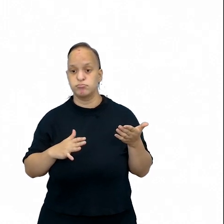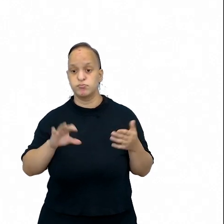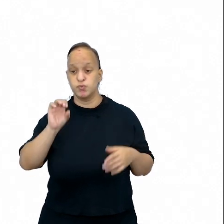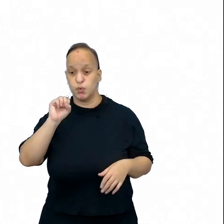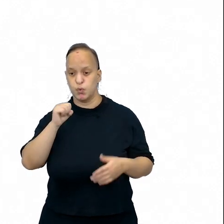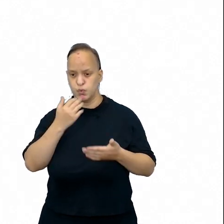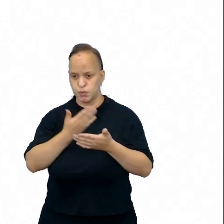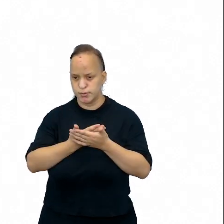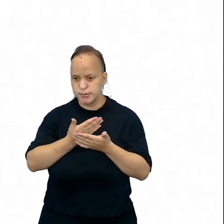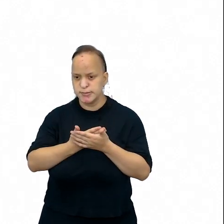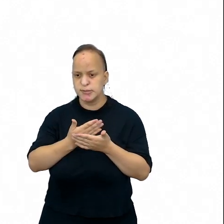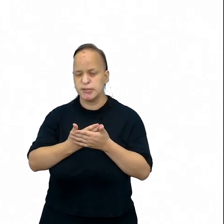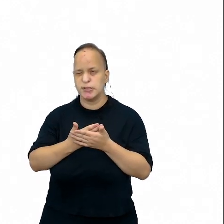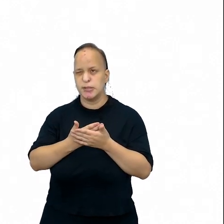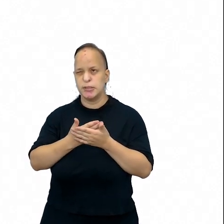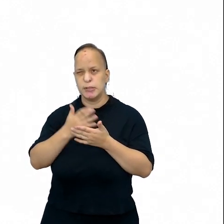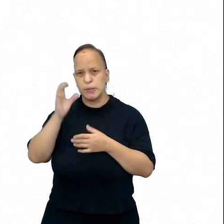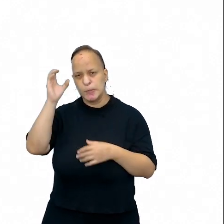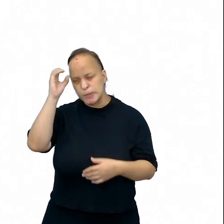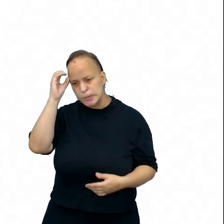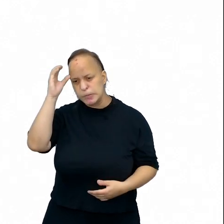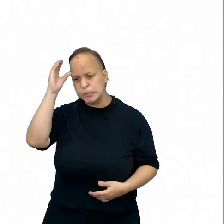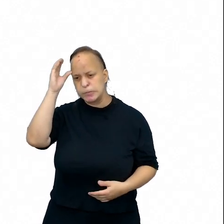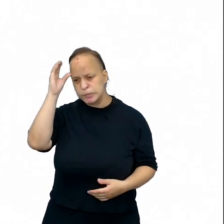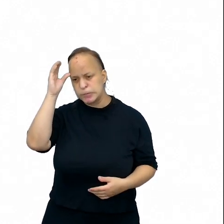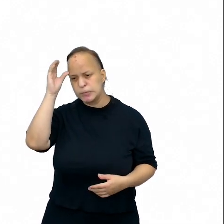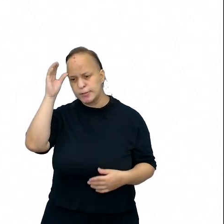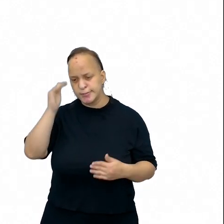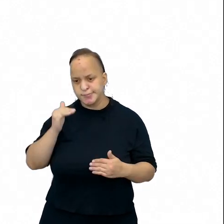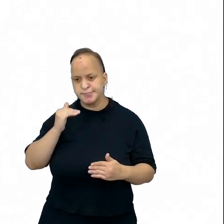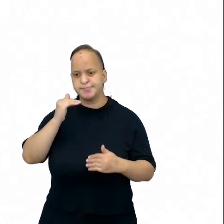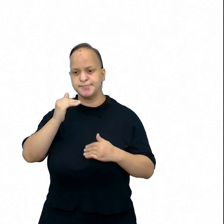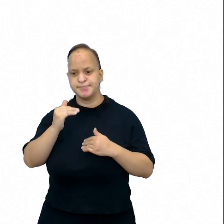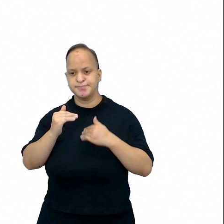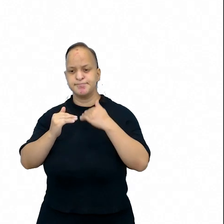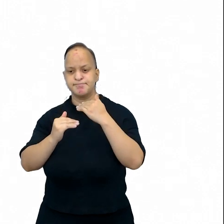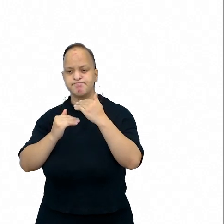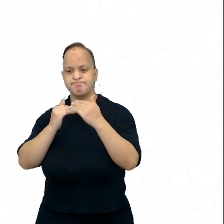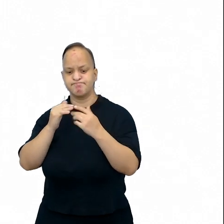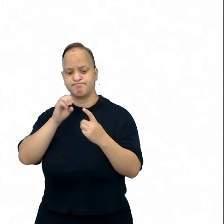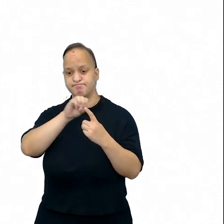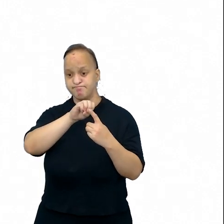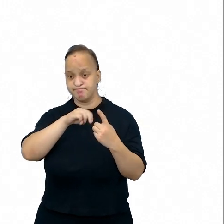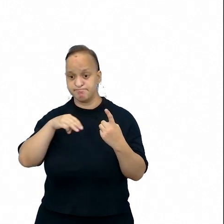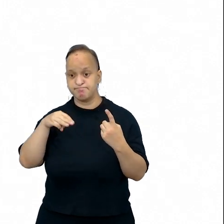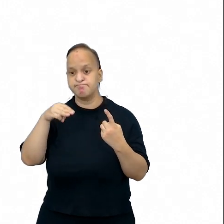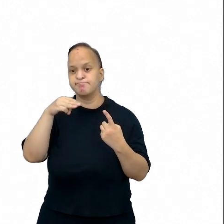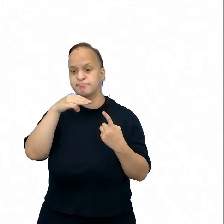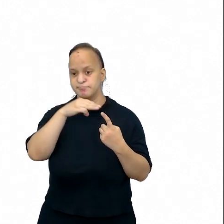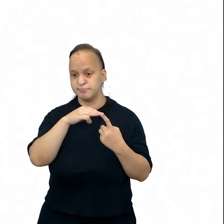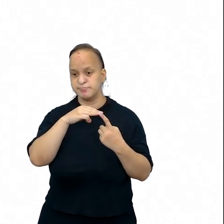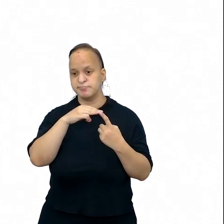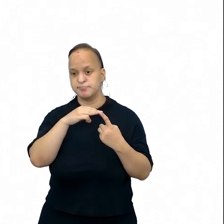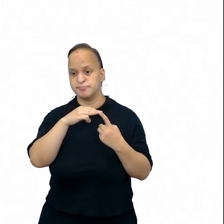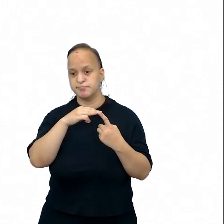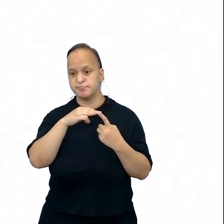objeto de conhecimento, nessa habilidade e nos objetivos que são ali organizados para cada